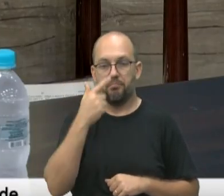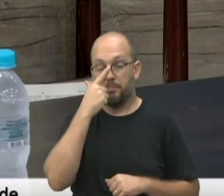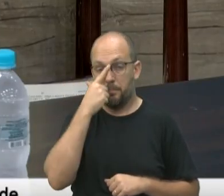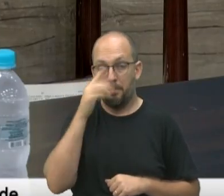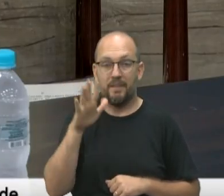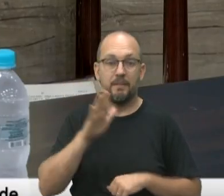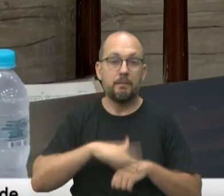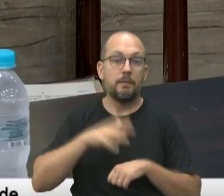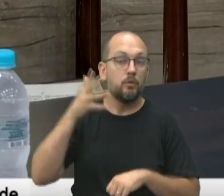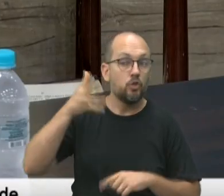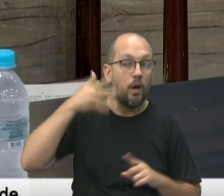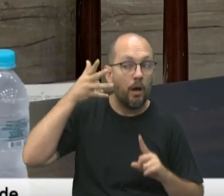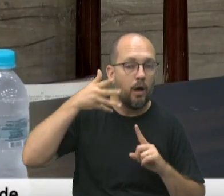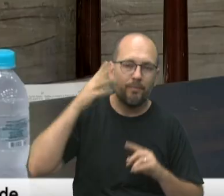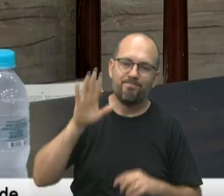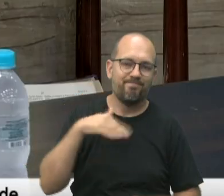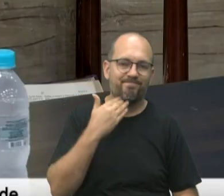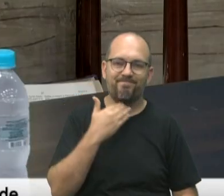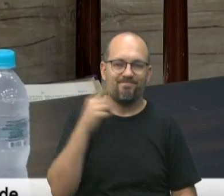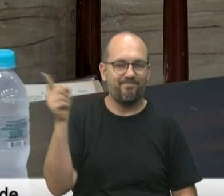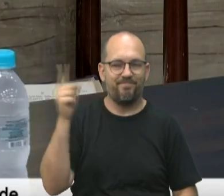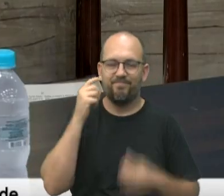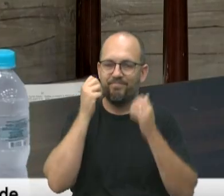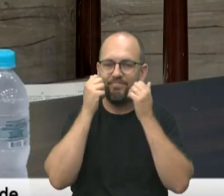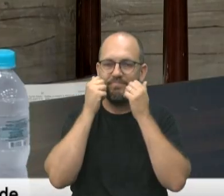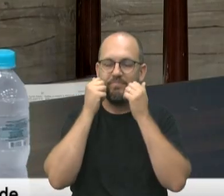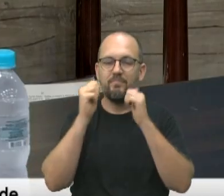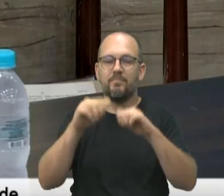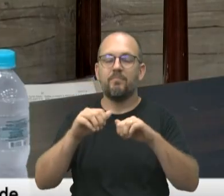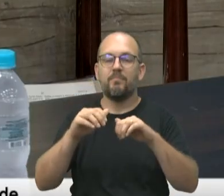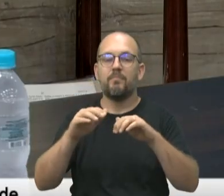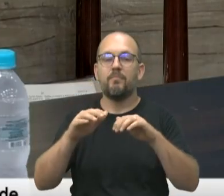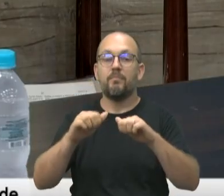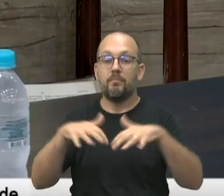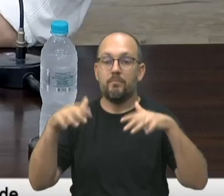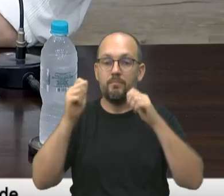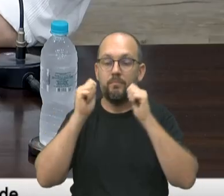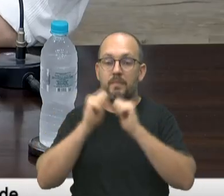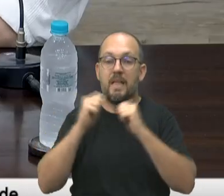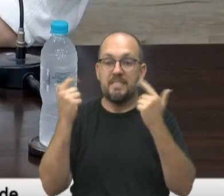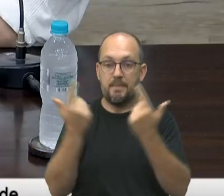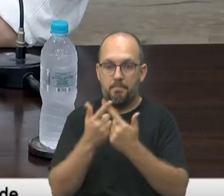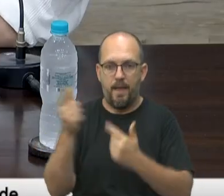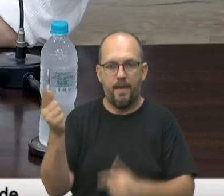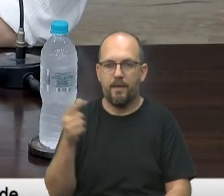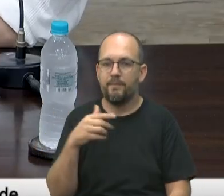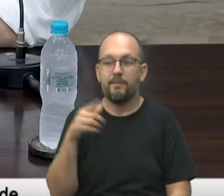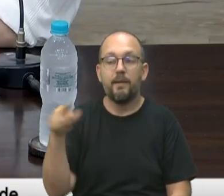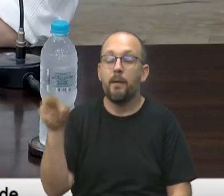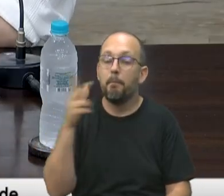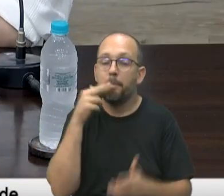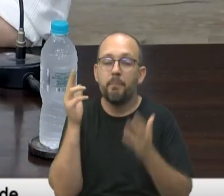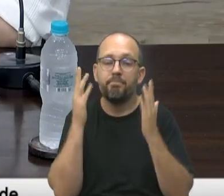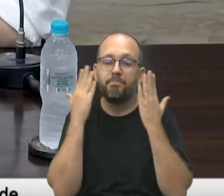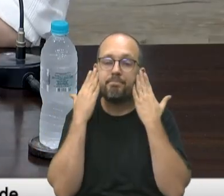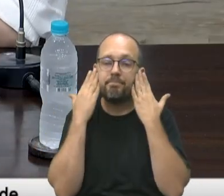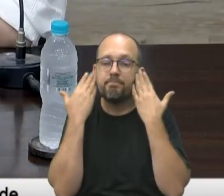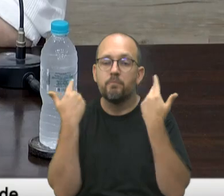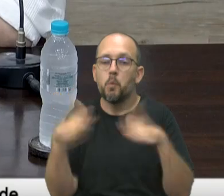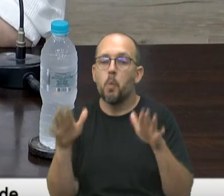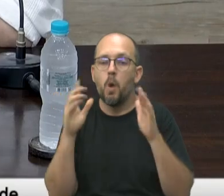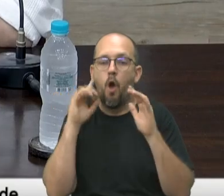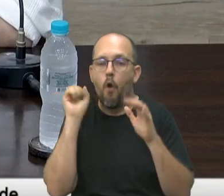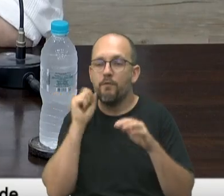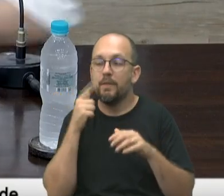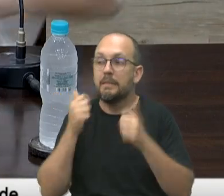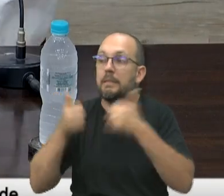convencimento, mas na Assembleia Legislativa eu percebi que às vezes os nossos argumentos não são suficientes para quem não quer ouvir, para quem não quer aprender, para quem não